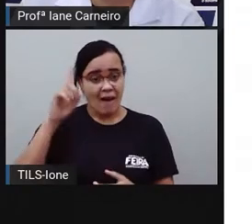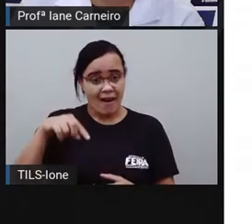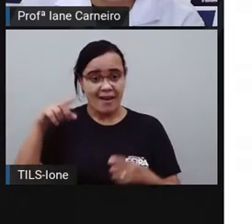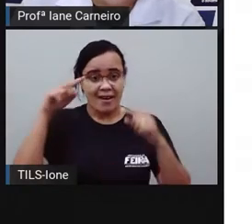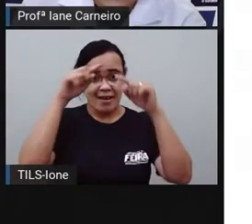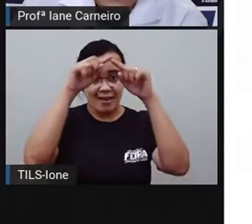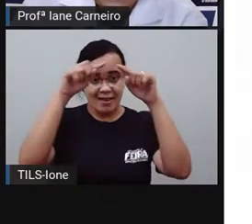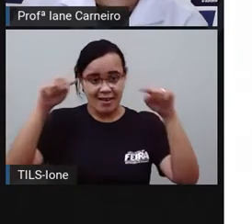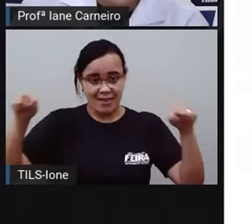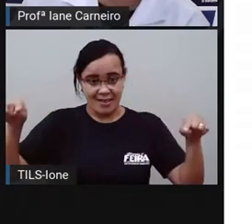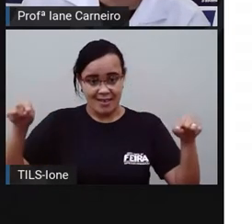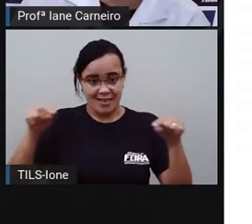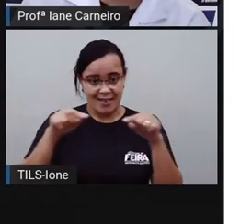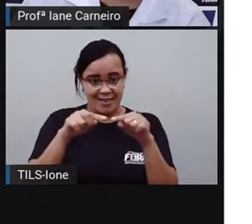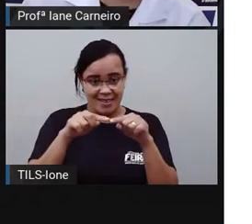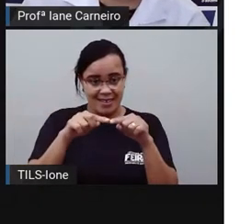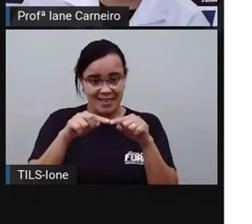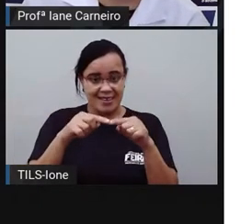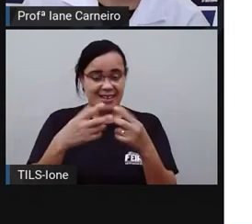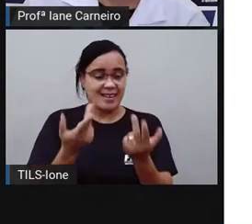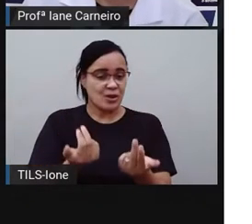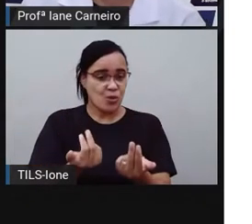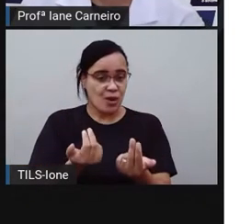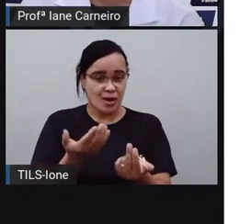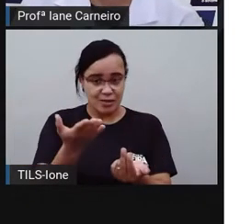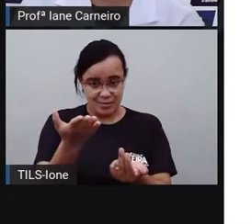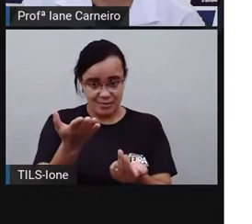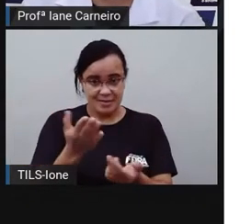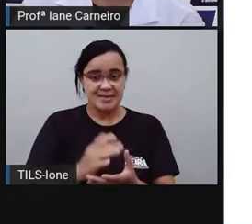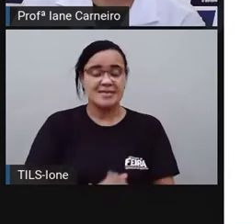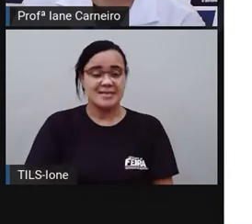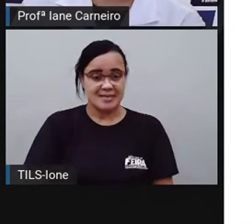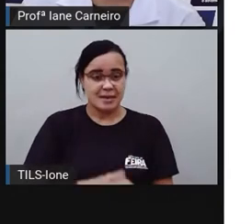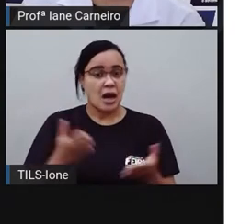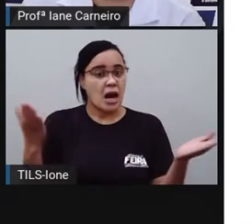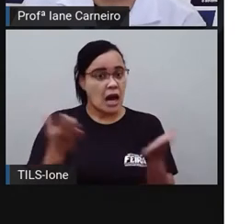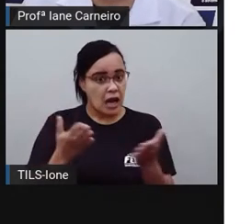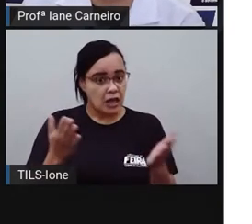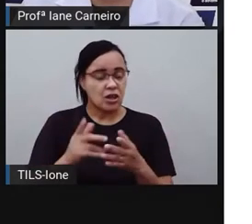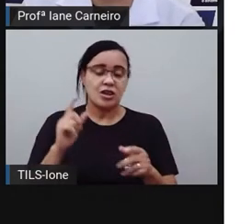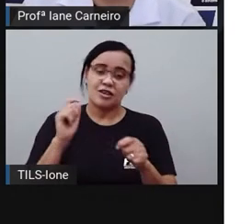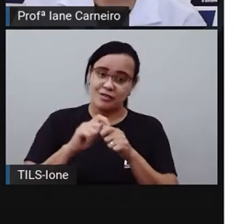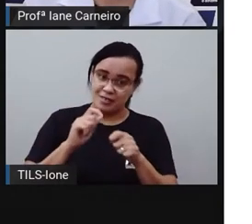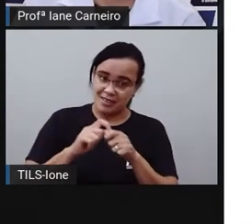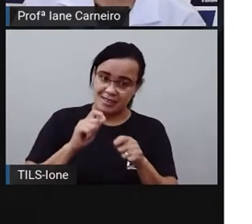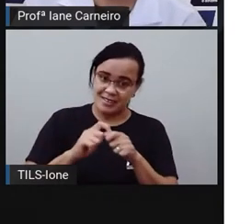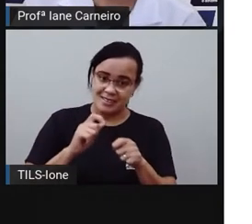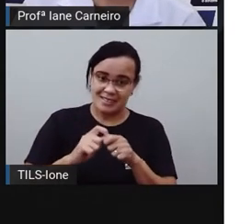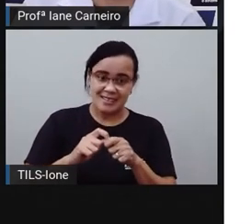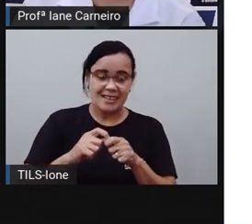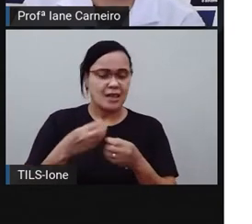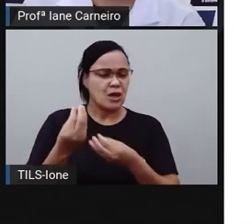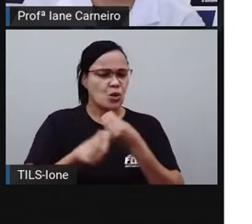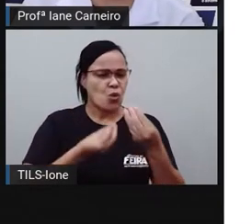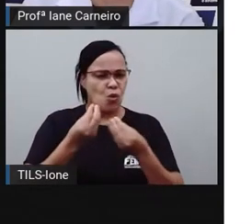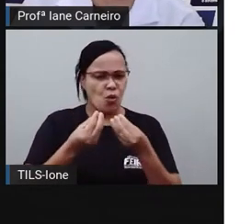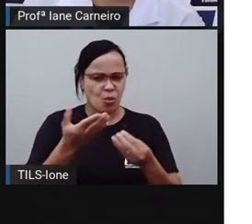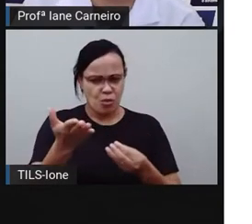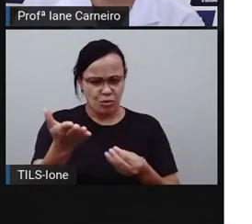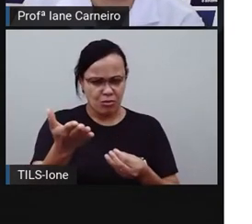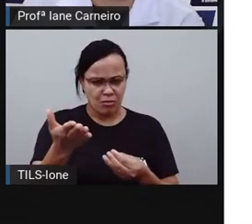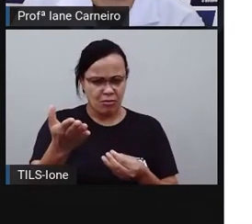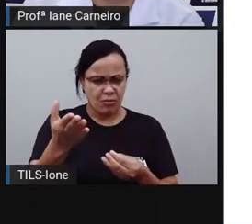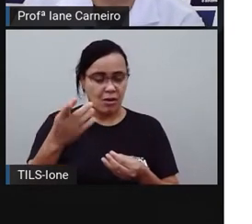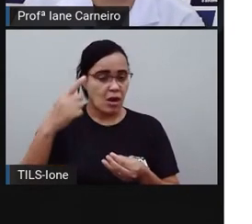triângulo, né? Vamos lá ver? A gente agora vai fazer uma dobradura para ver de fato se esse chapéu tem três